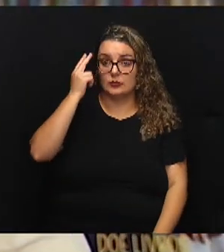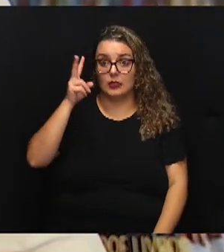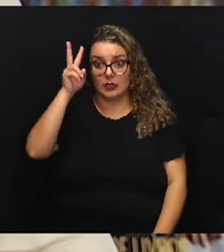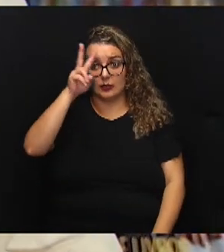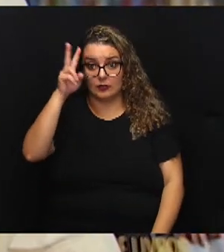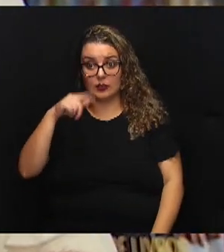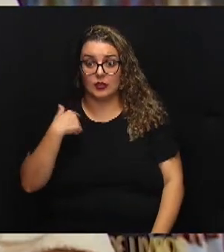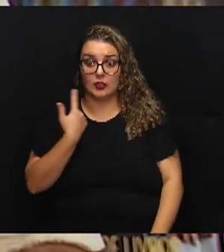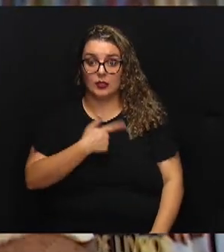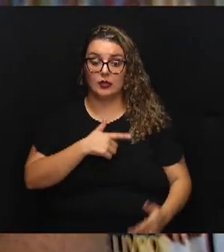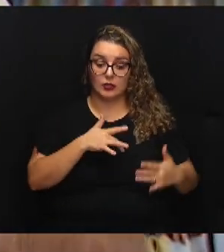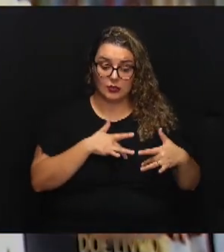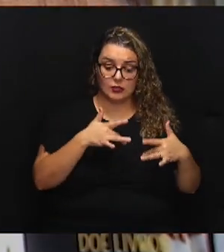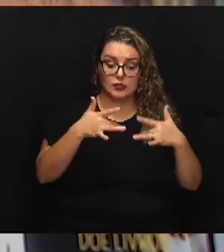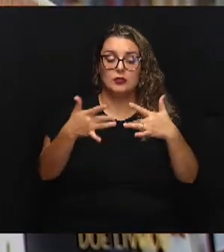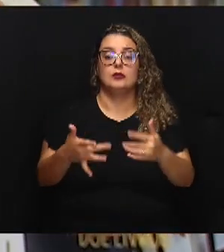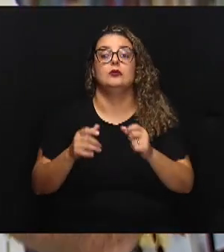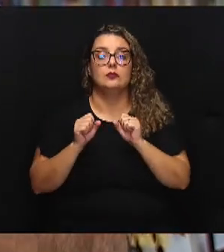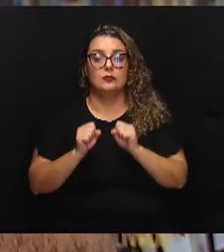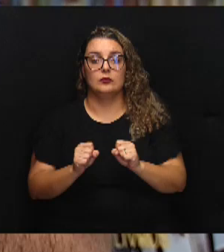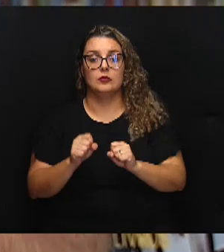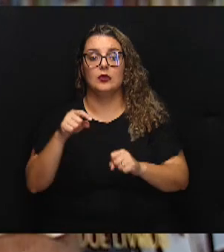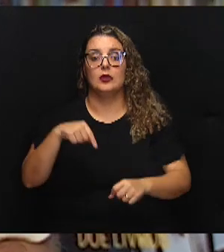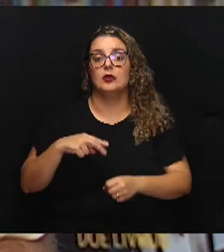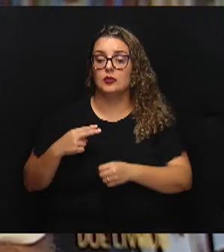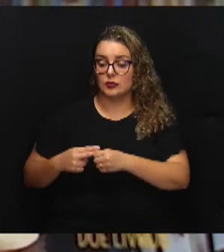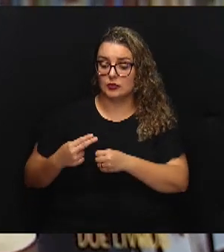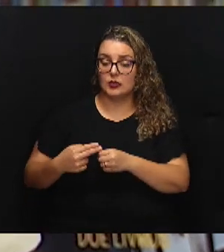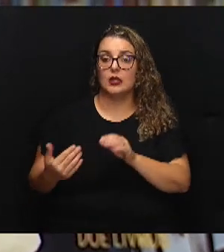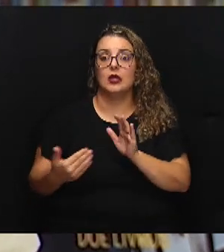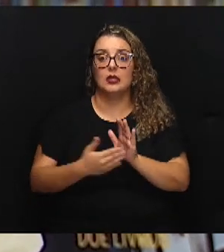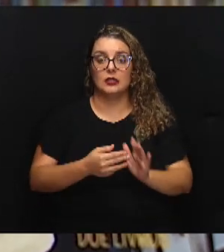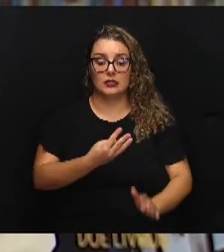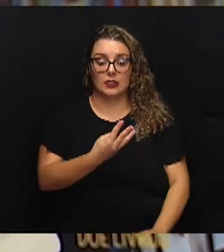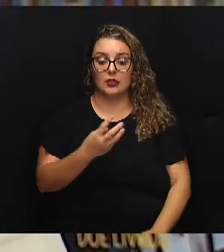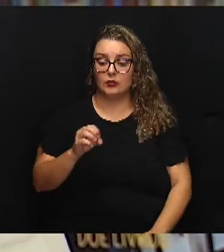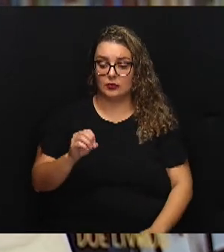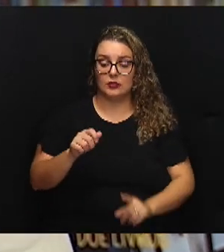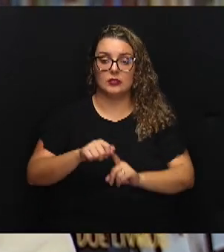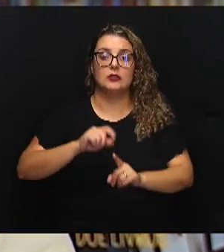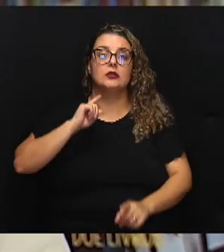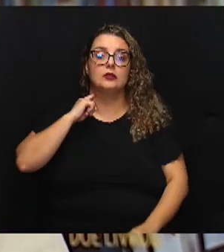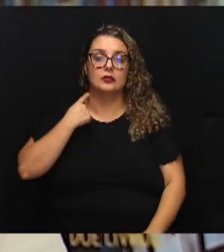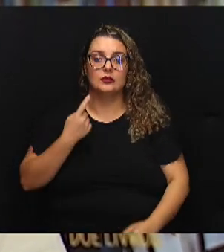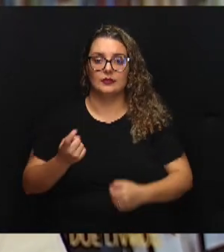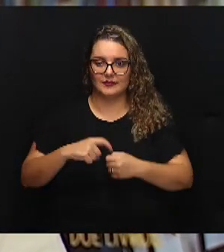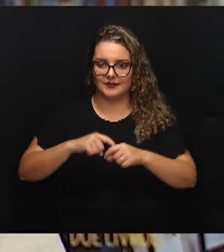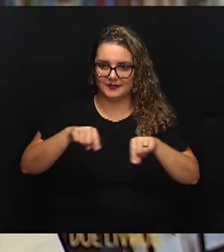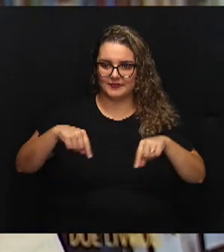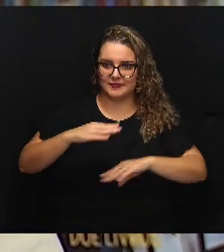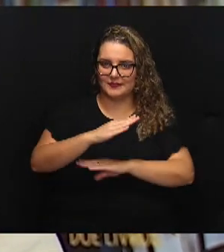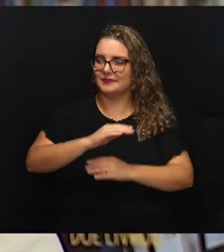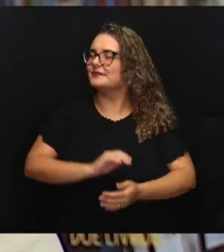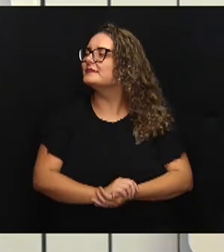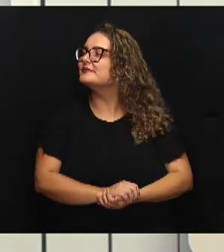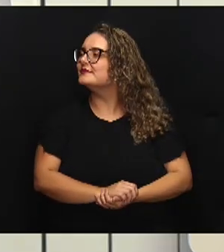as doações podem ser feitas aqui na Unicamp até o dia 30 de maio. Eu volto com você.